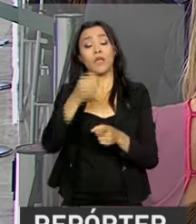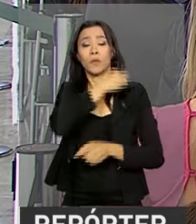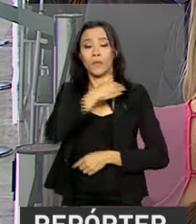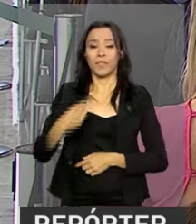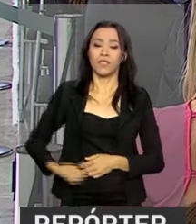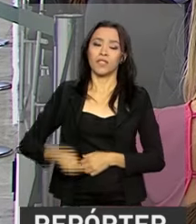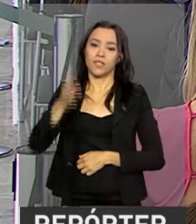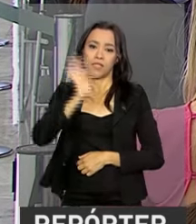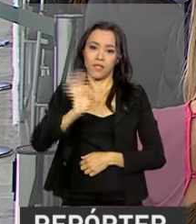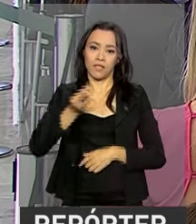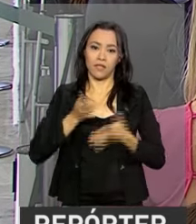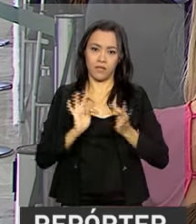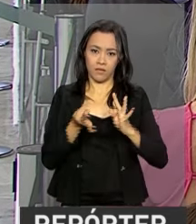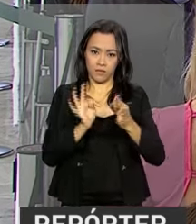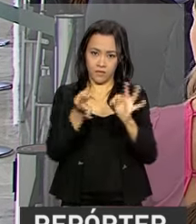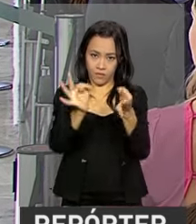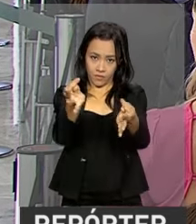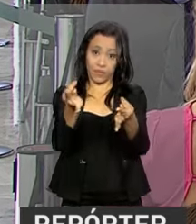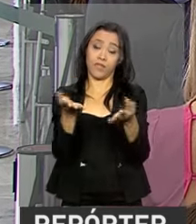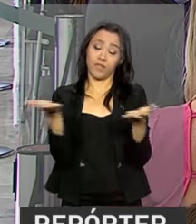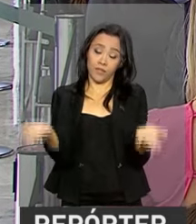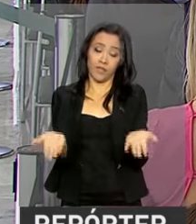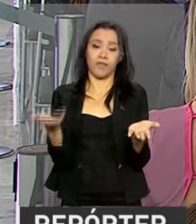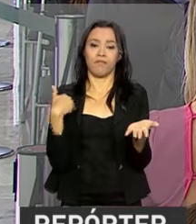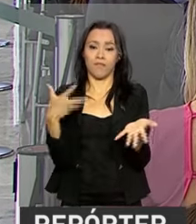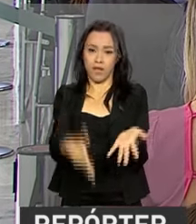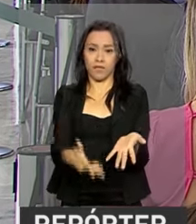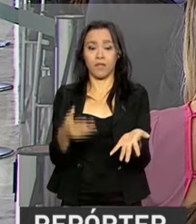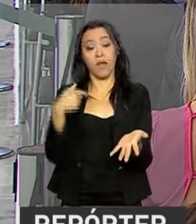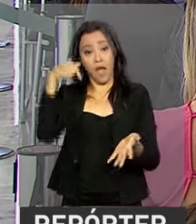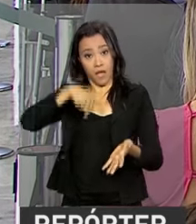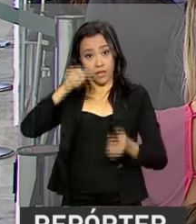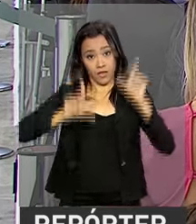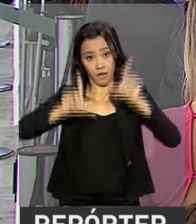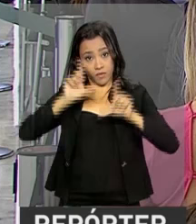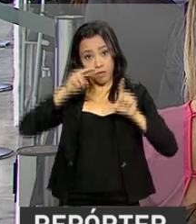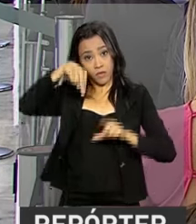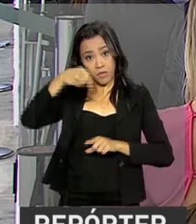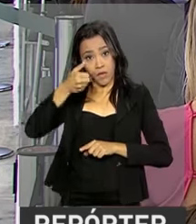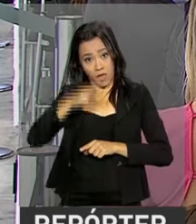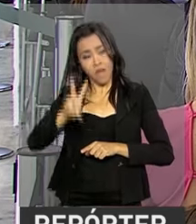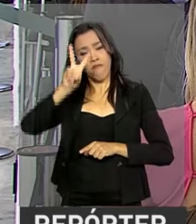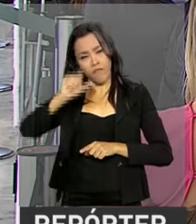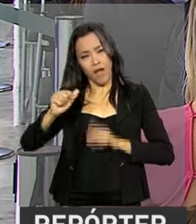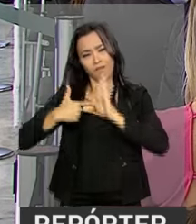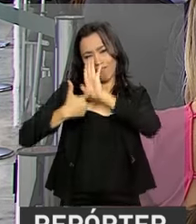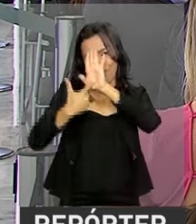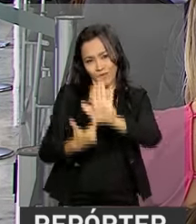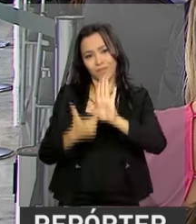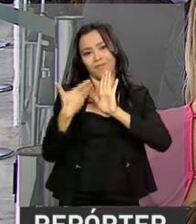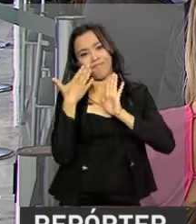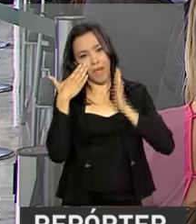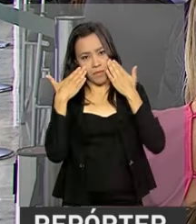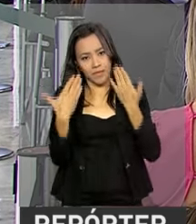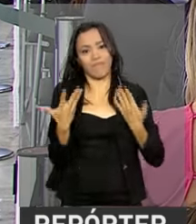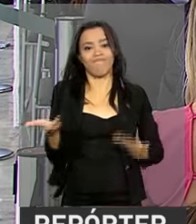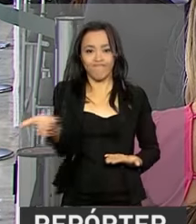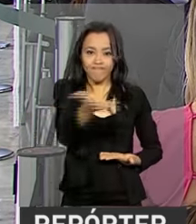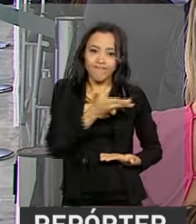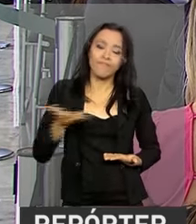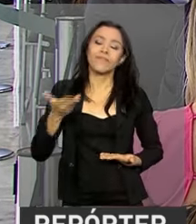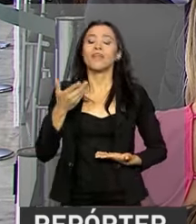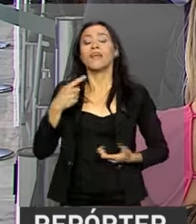Tecnologia, Inovação e Comunicações, Gilberto Kassab. Lembrando que a TV NBR transmite essa cerimônia ao vivo. O presidente Michel Temer tem